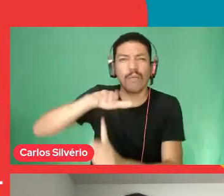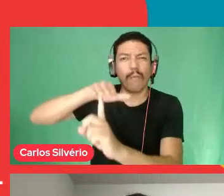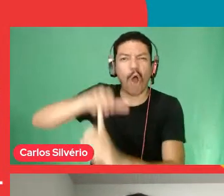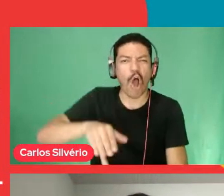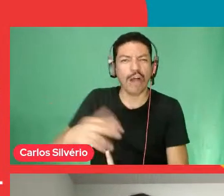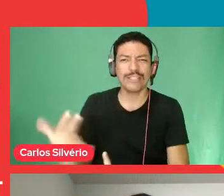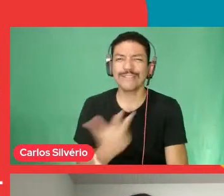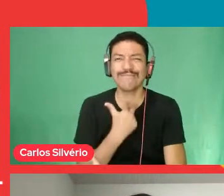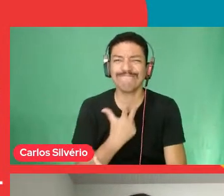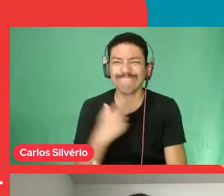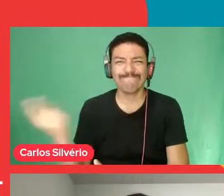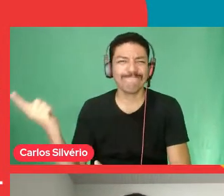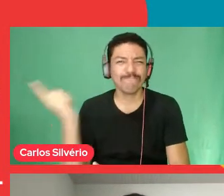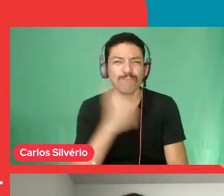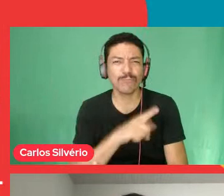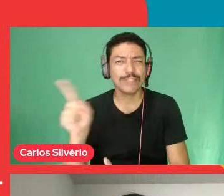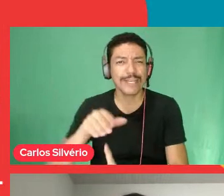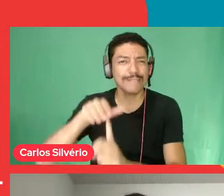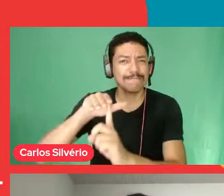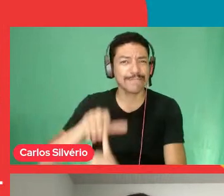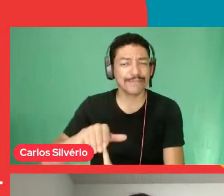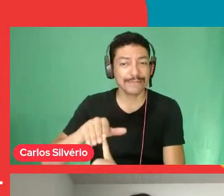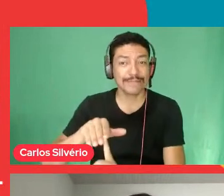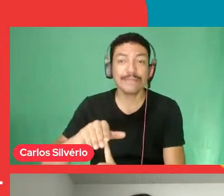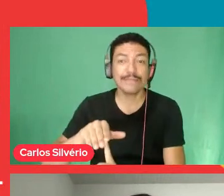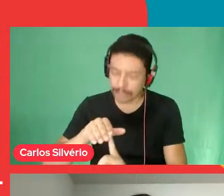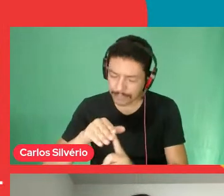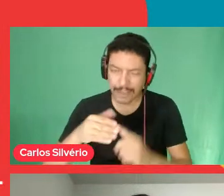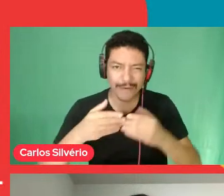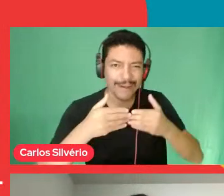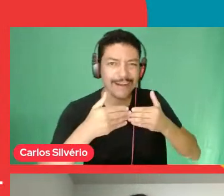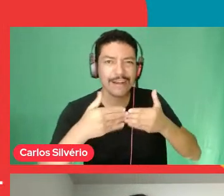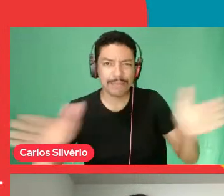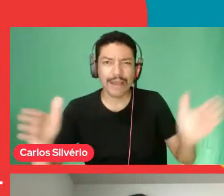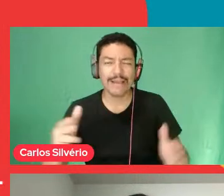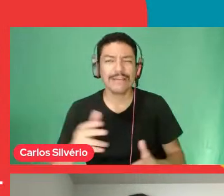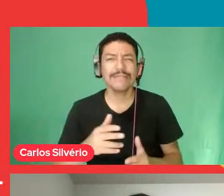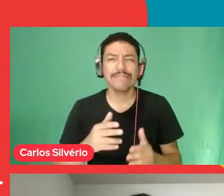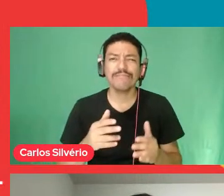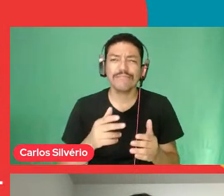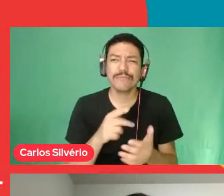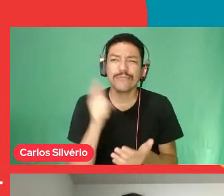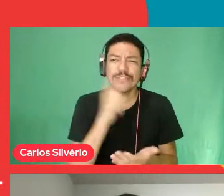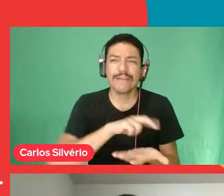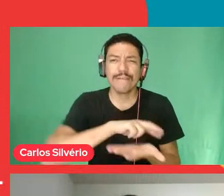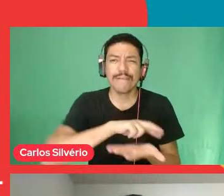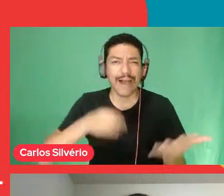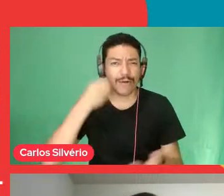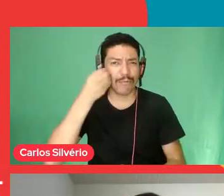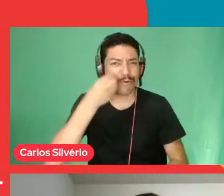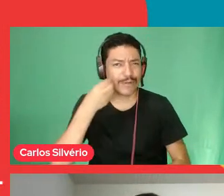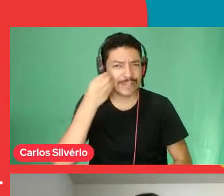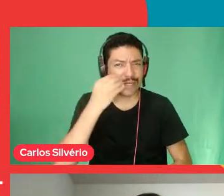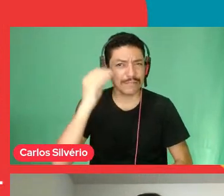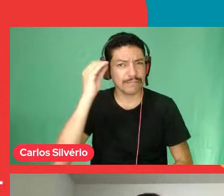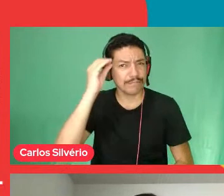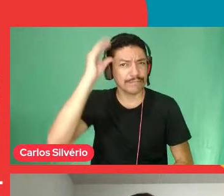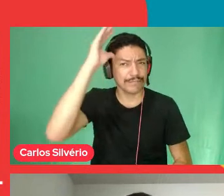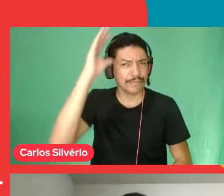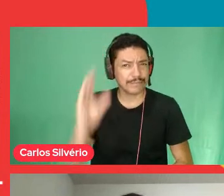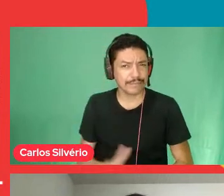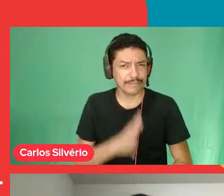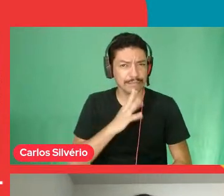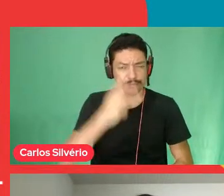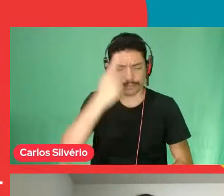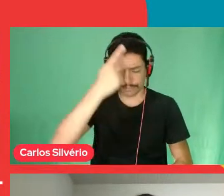né? Então, o meu trajeto foi muito esse, um trajeto muito de oportunidades e de autoconhecimento. E aí, quando eu cheguei aqui na CIT